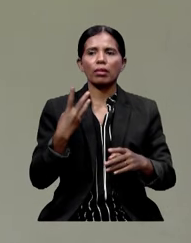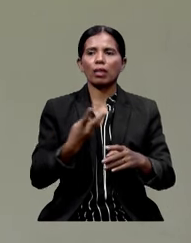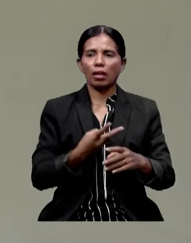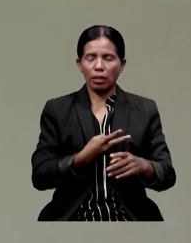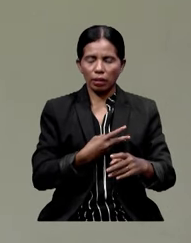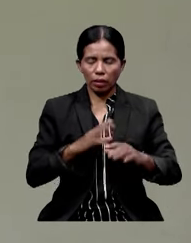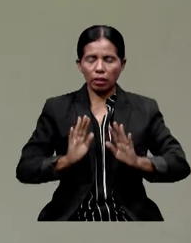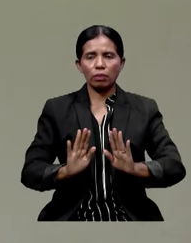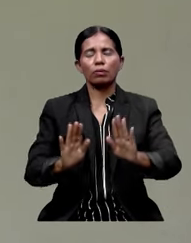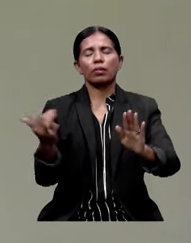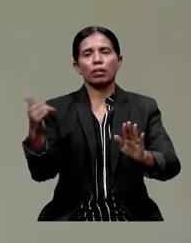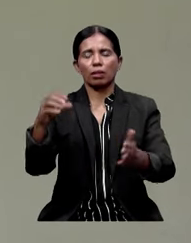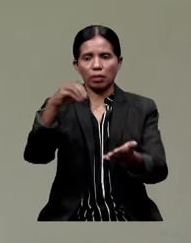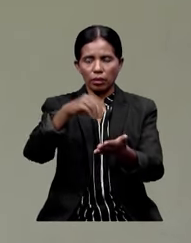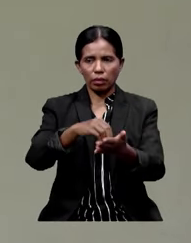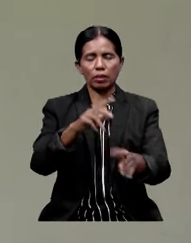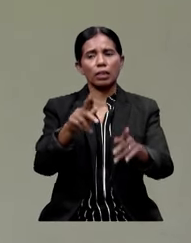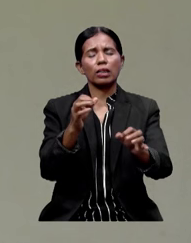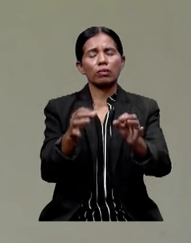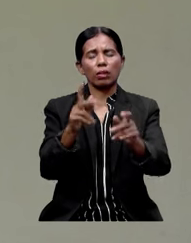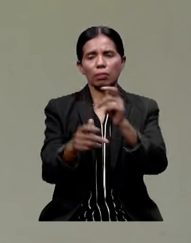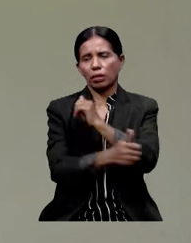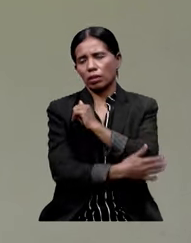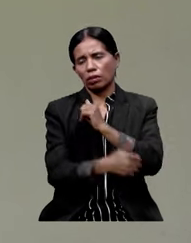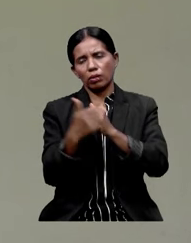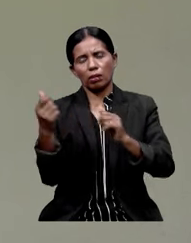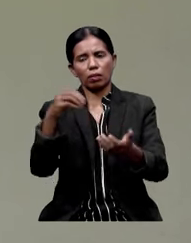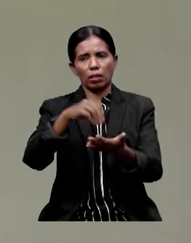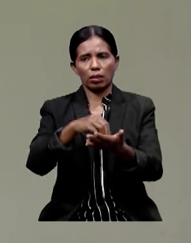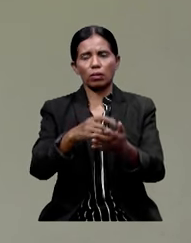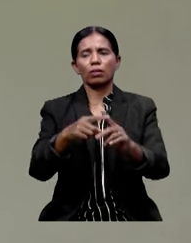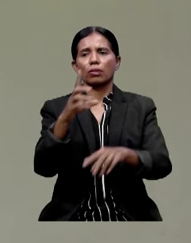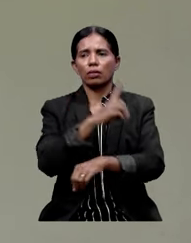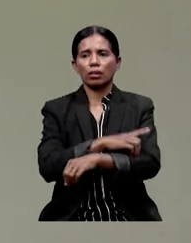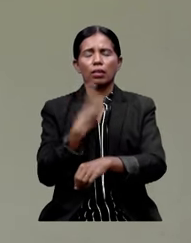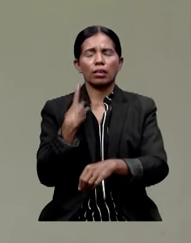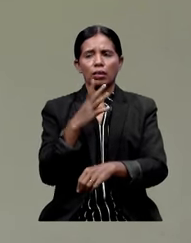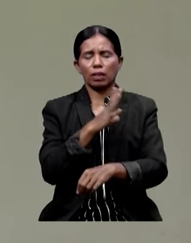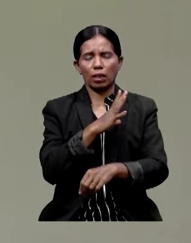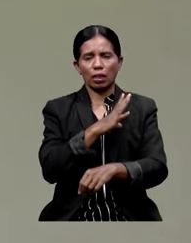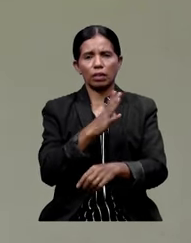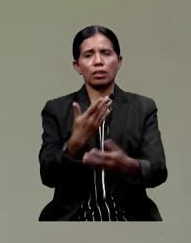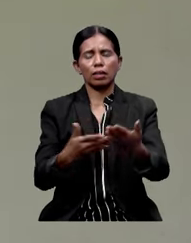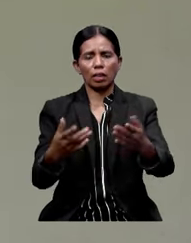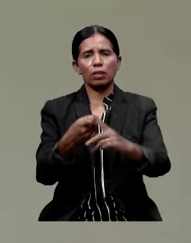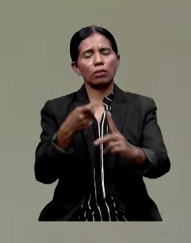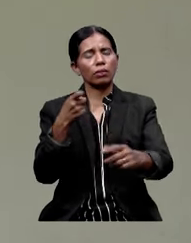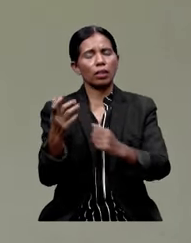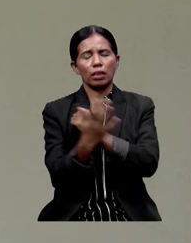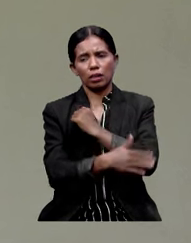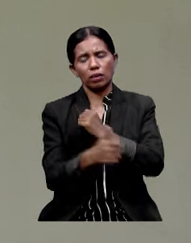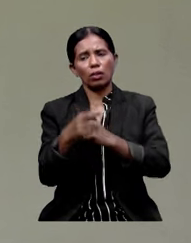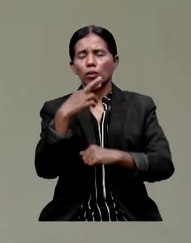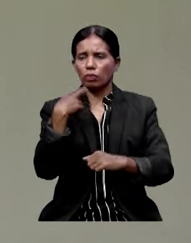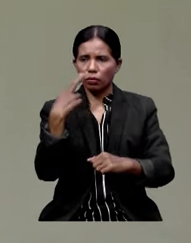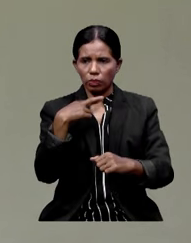presire bel investe se mri se local investimento para o inlor in se dependente produto dian force